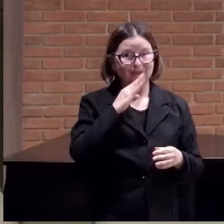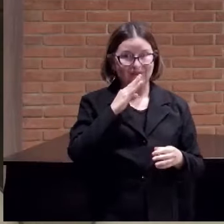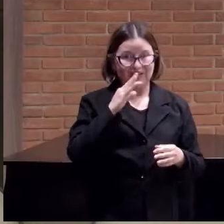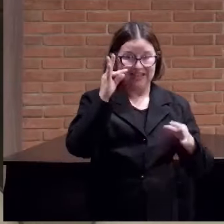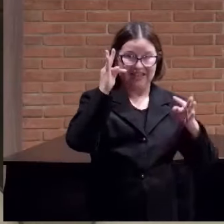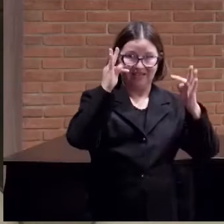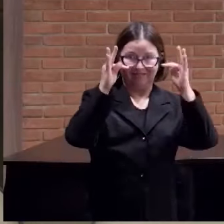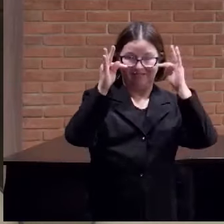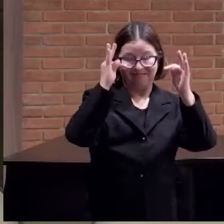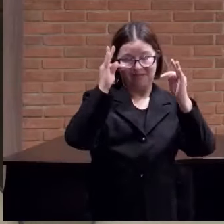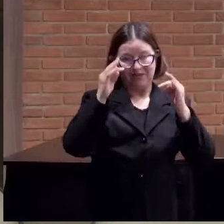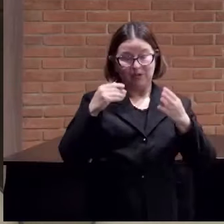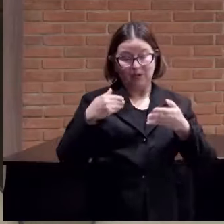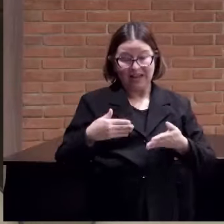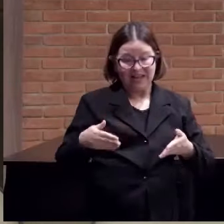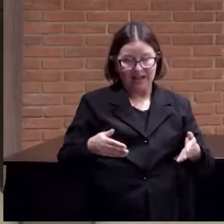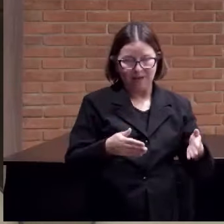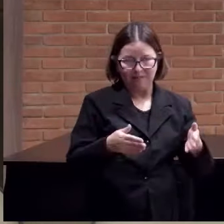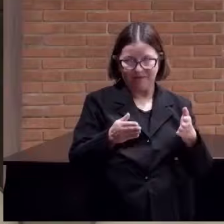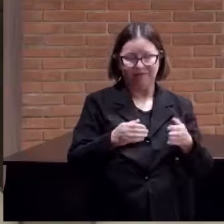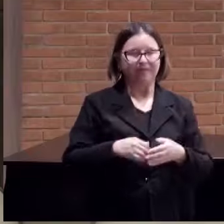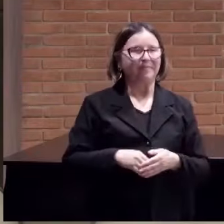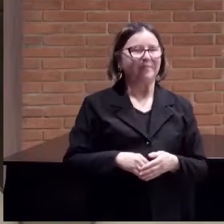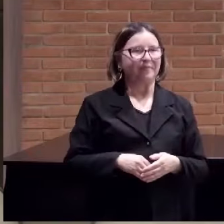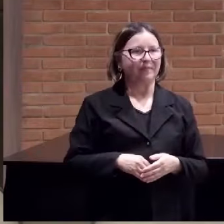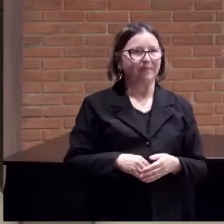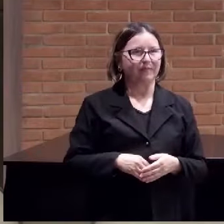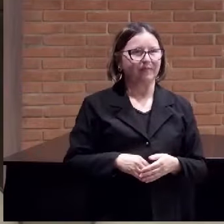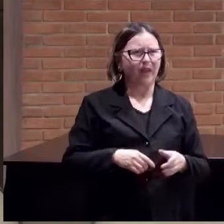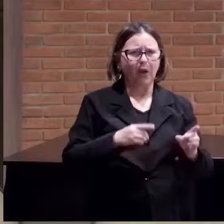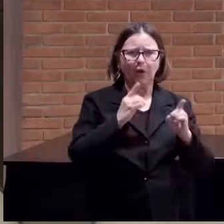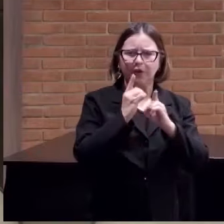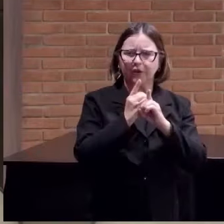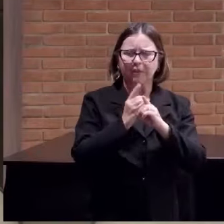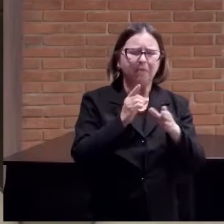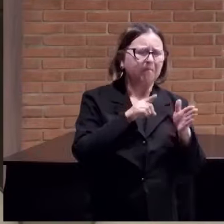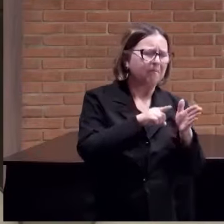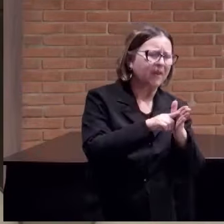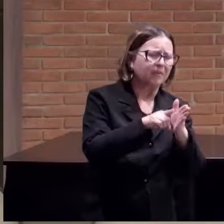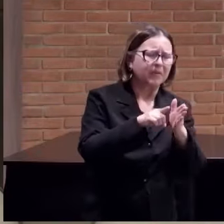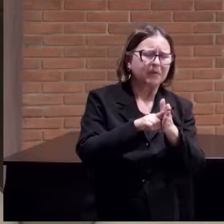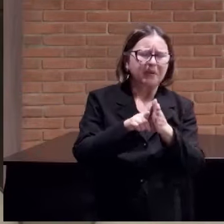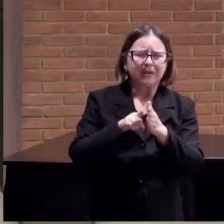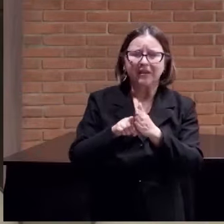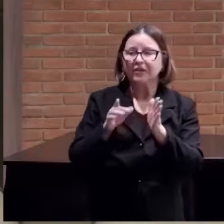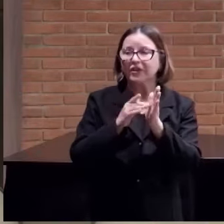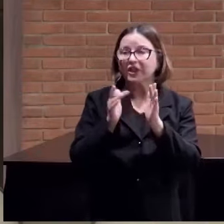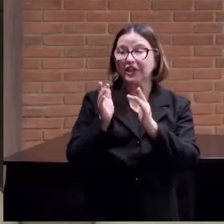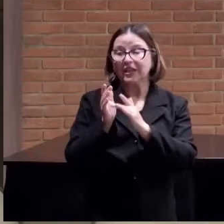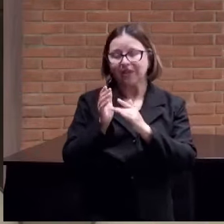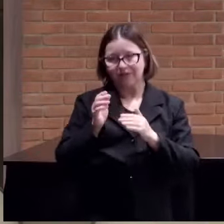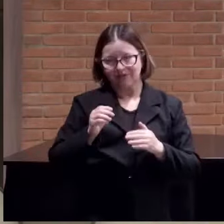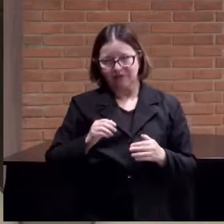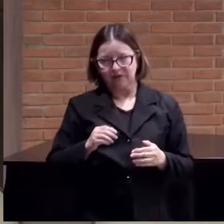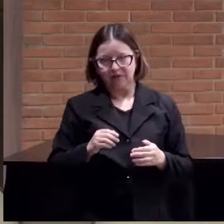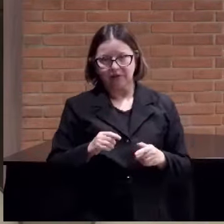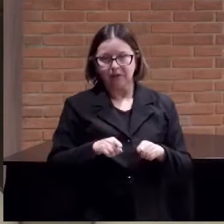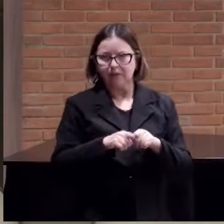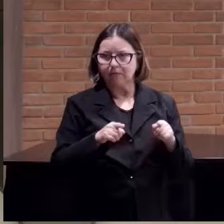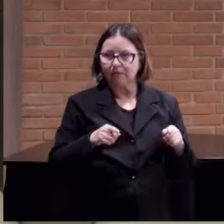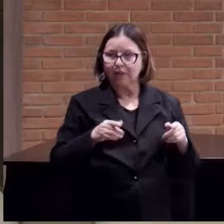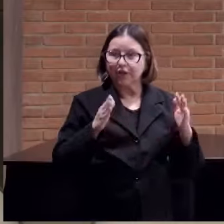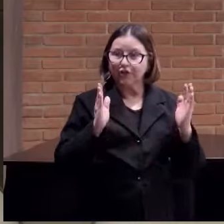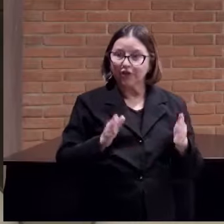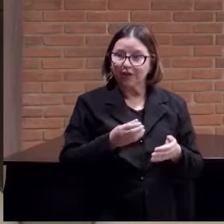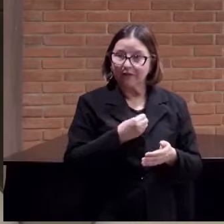caminho. Os discípulos fizeram uma série de perguntas para Jesus porque eles desconheciam. Eles tinham andado 3 anos